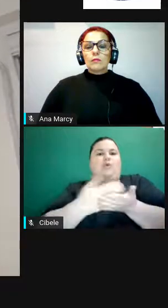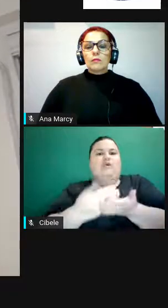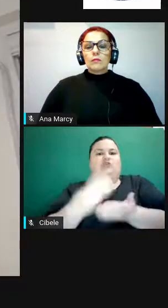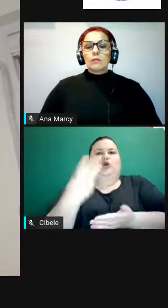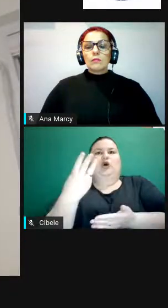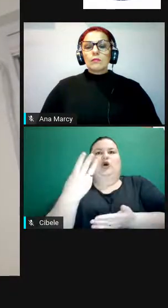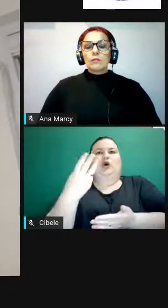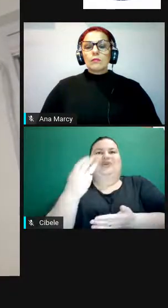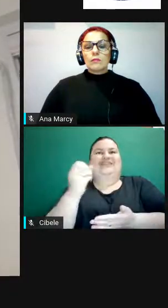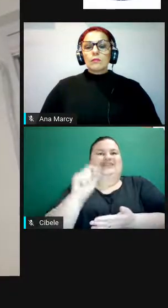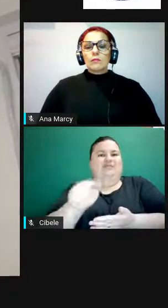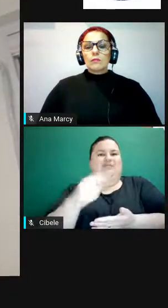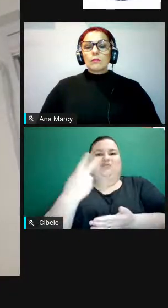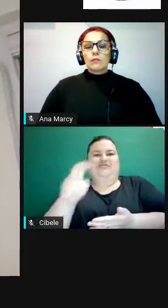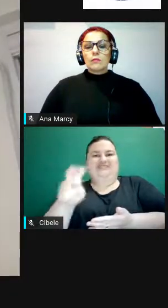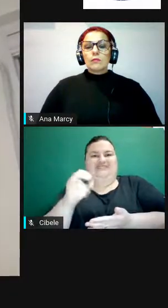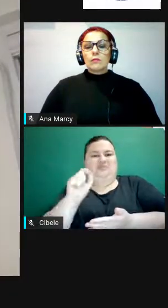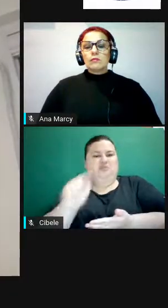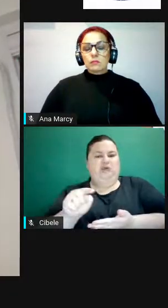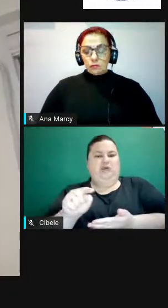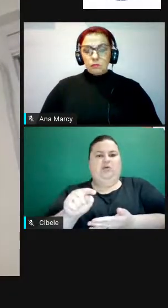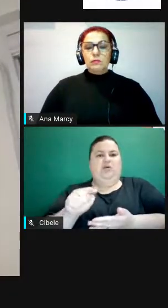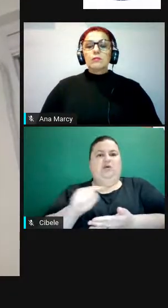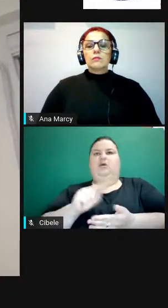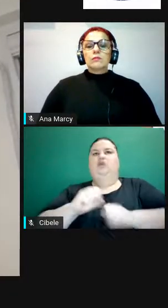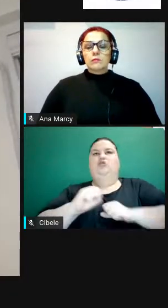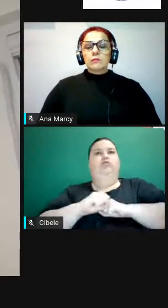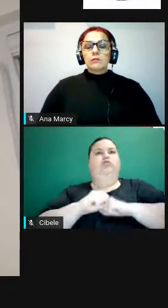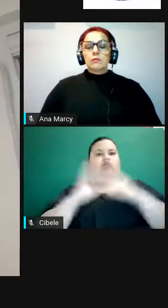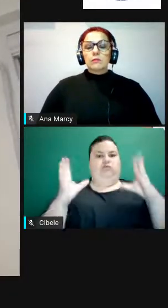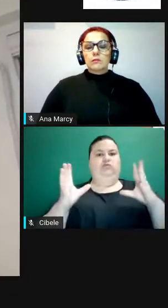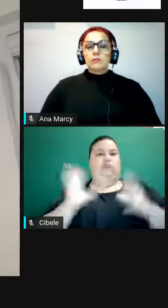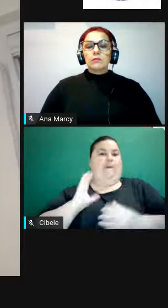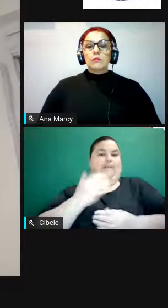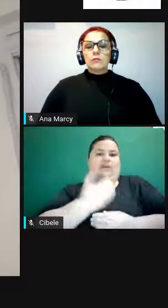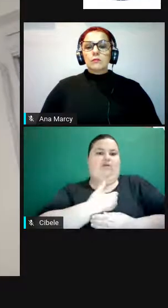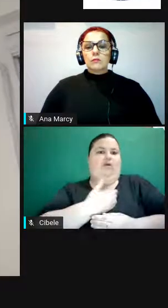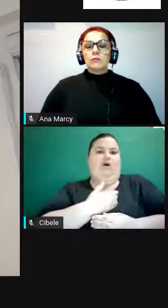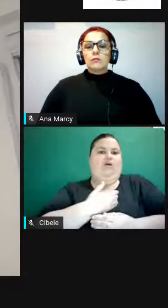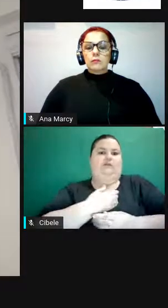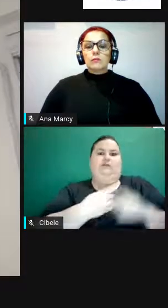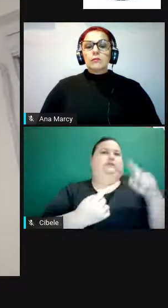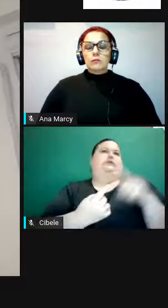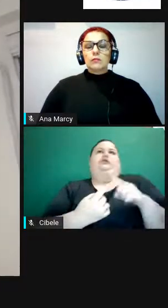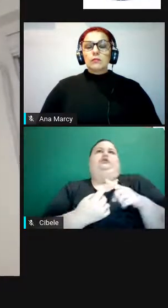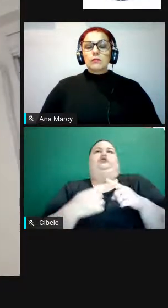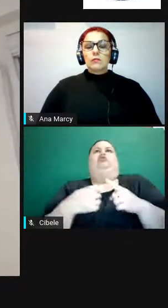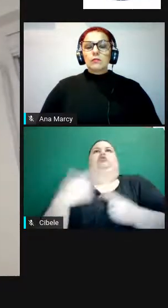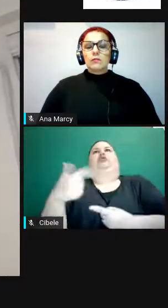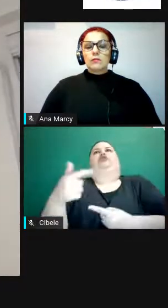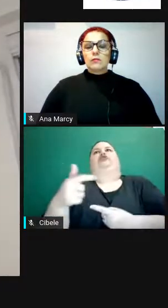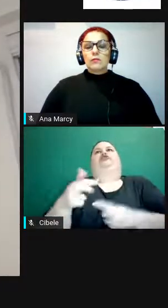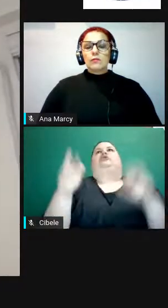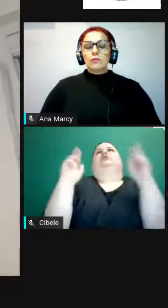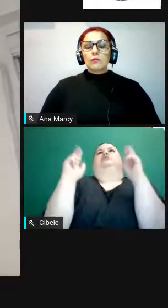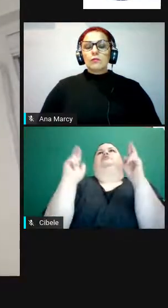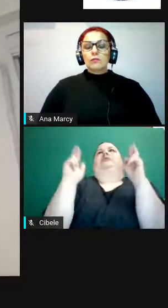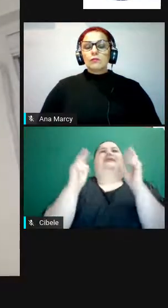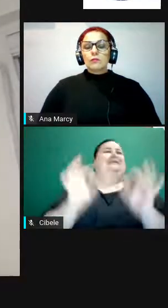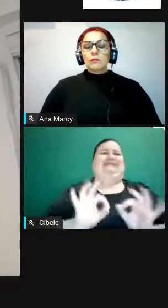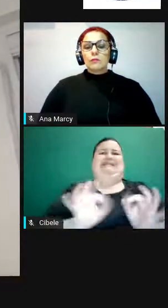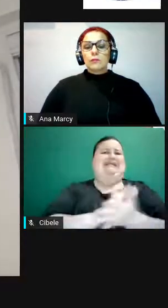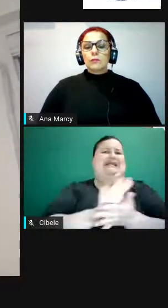30.000 reais por mês e isso foi um bom e para nós né porque tipo não tinha perspectiva nenhuma acende